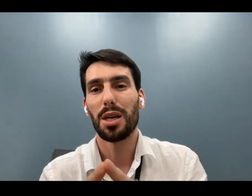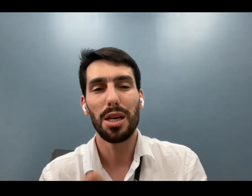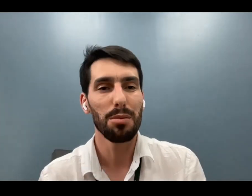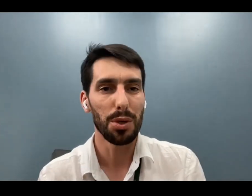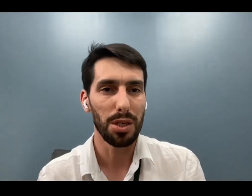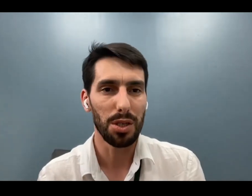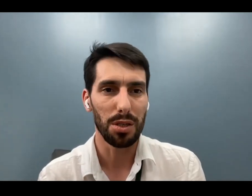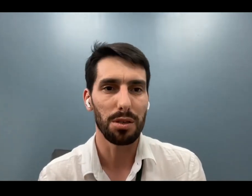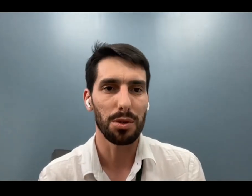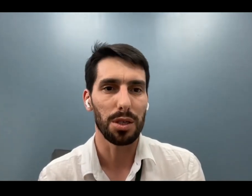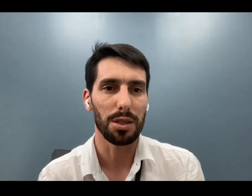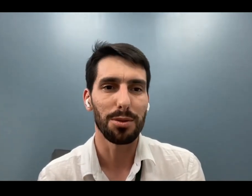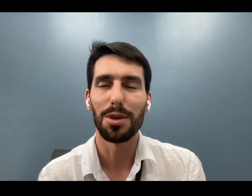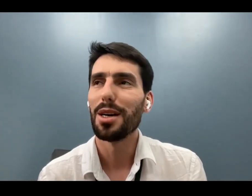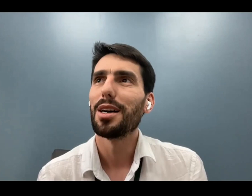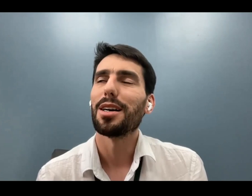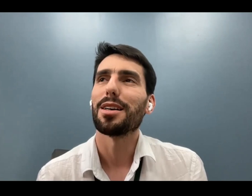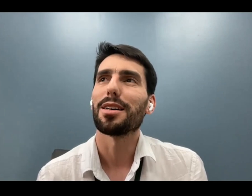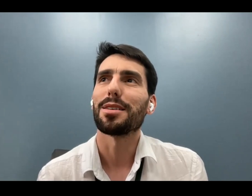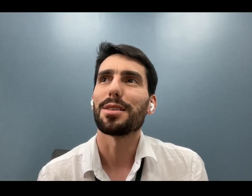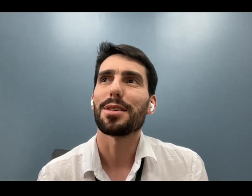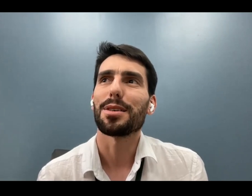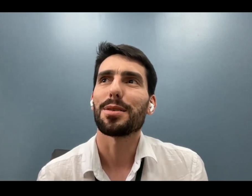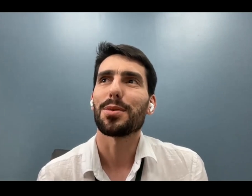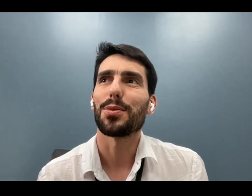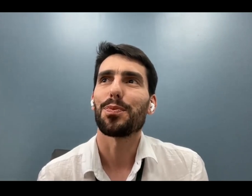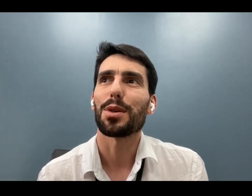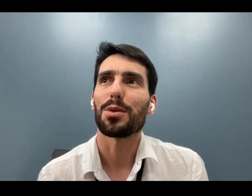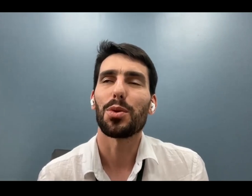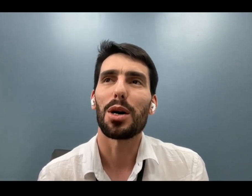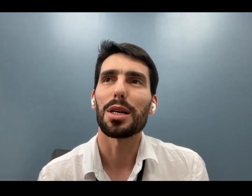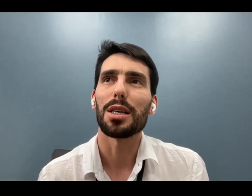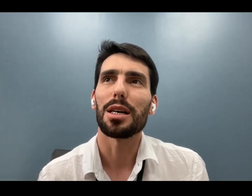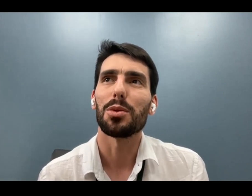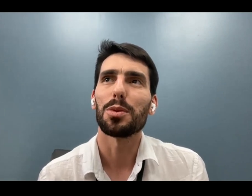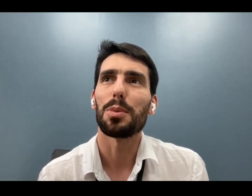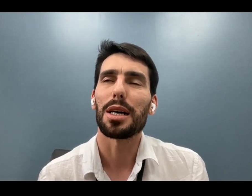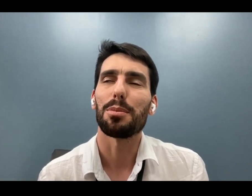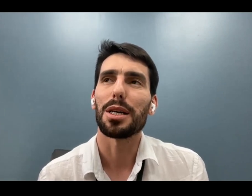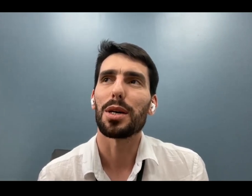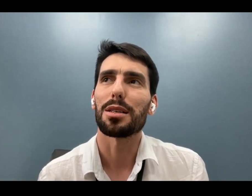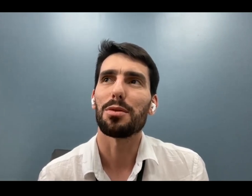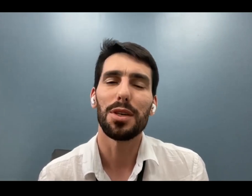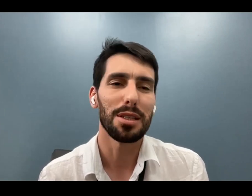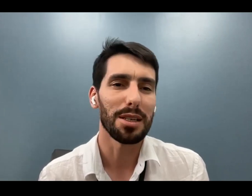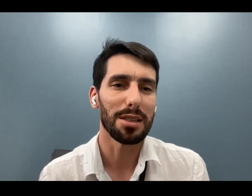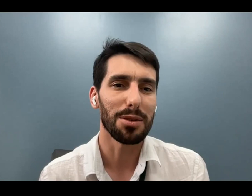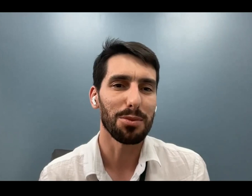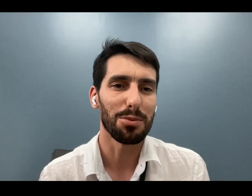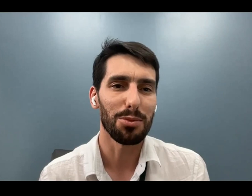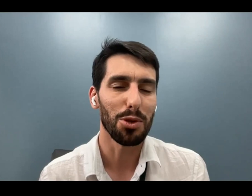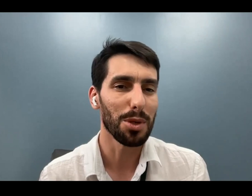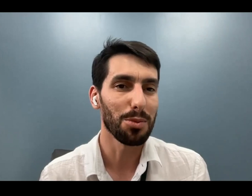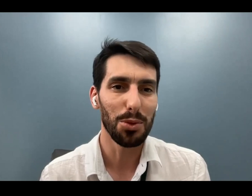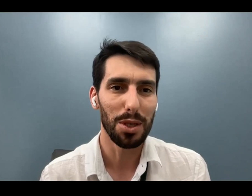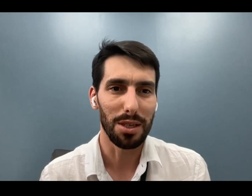tem um papel importantíssimo, né? Então, é, eu dou aula aqui na USP para educação física,